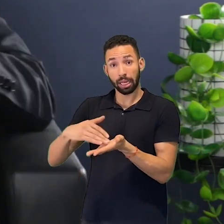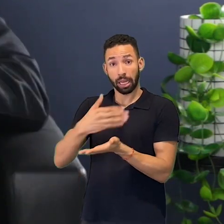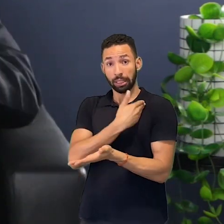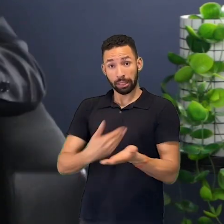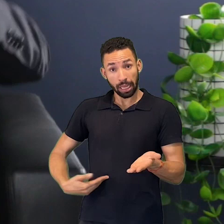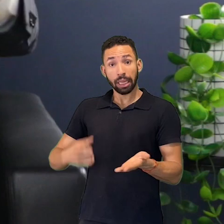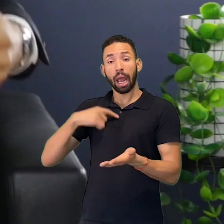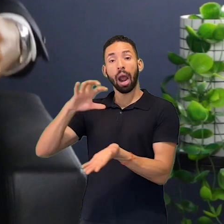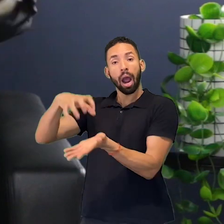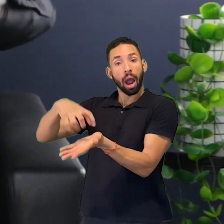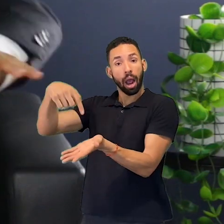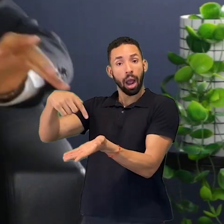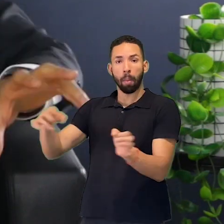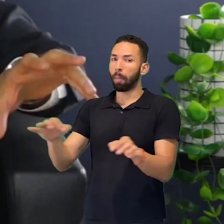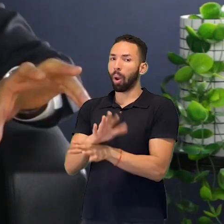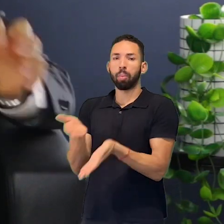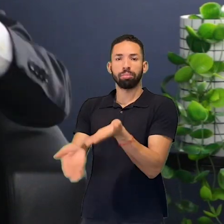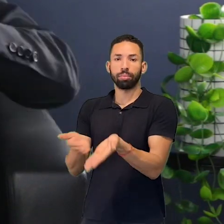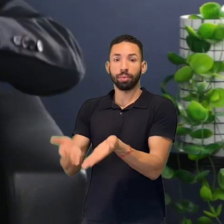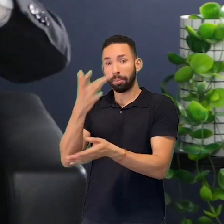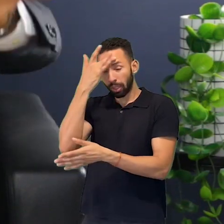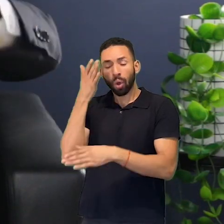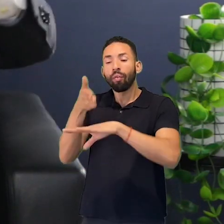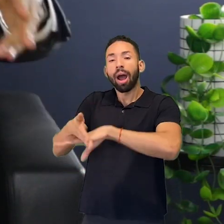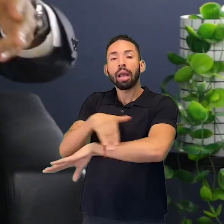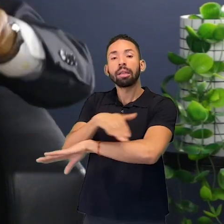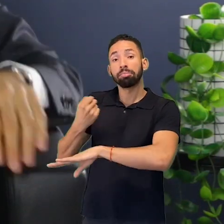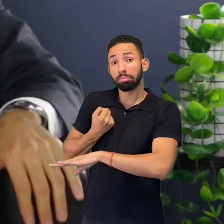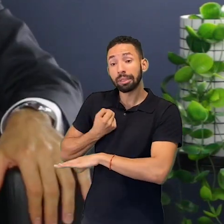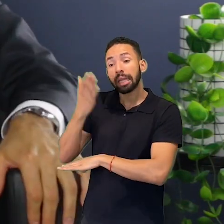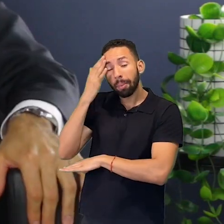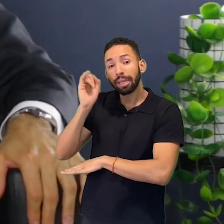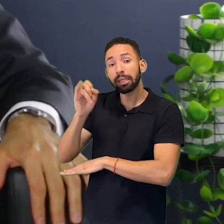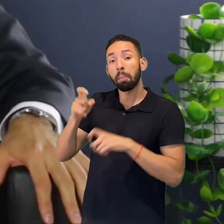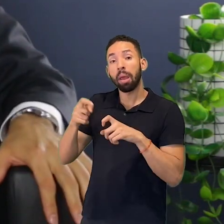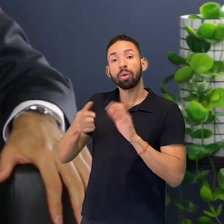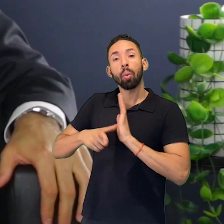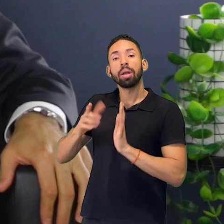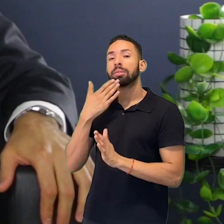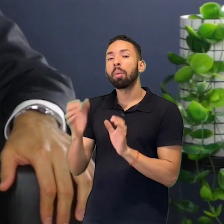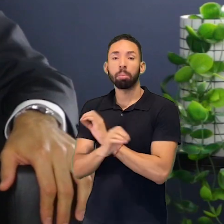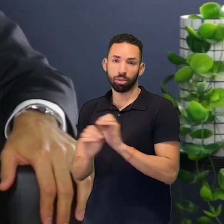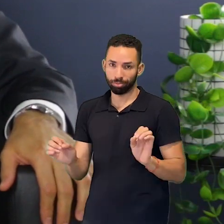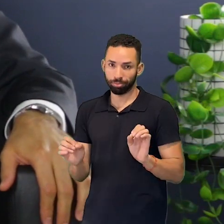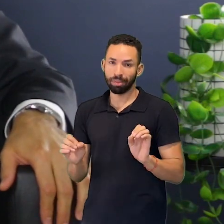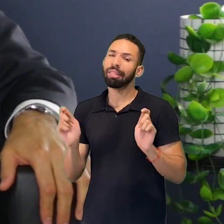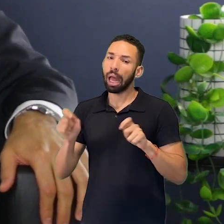Secretaria Estadual existe um órgão específico que cuida dessa área. Daí ela pode ir lá no endereço e fazer, se o médico dela já não